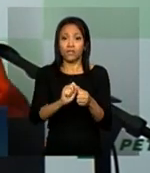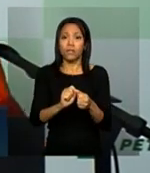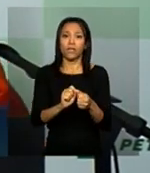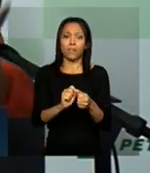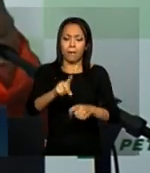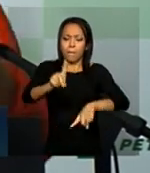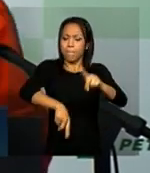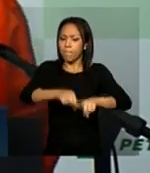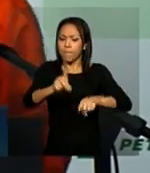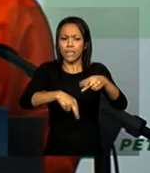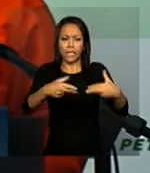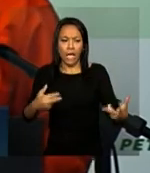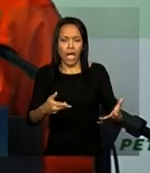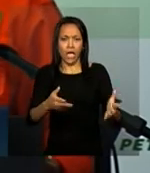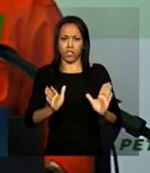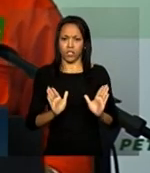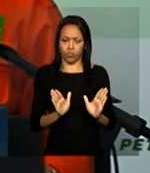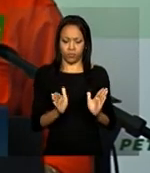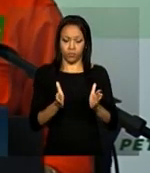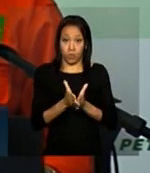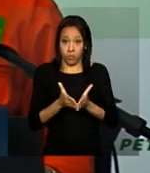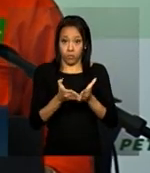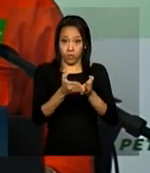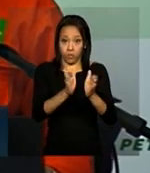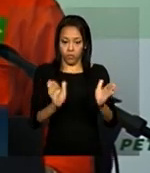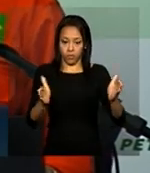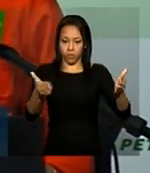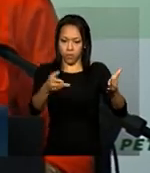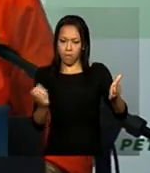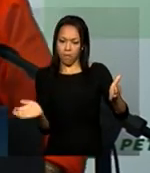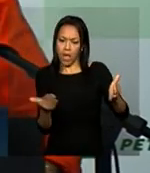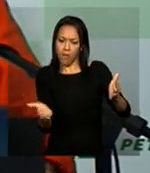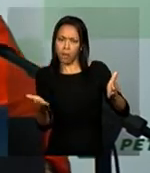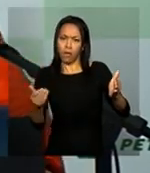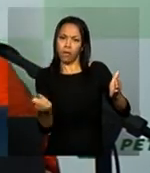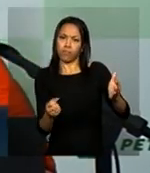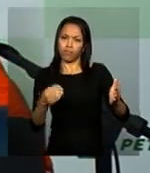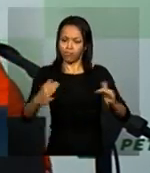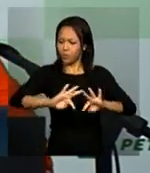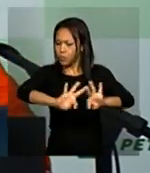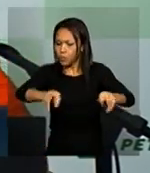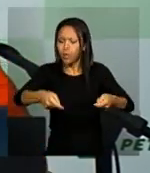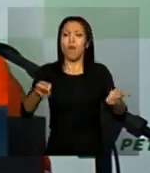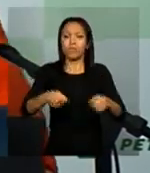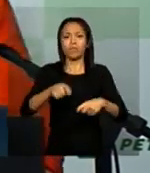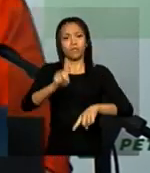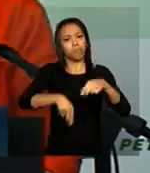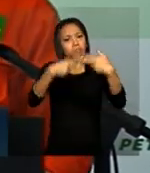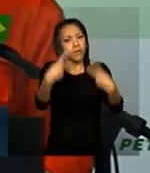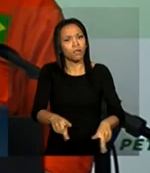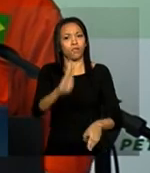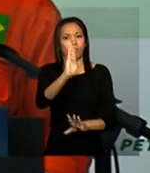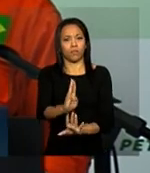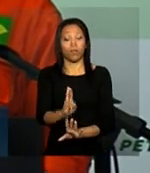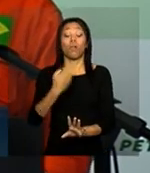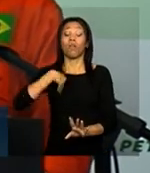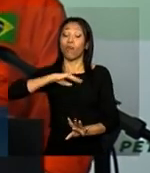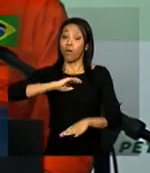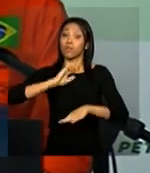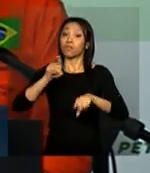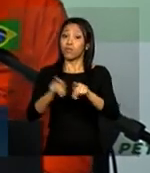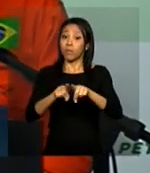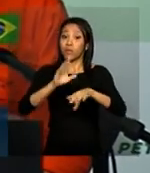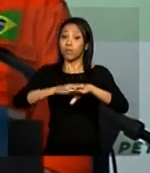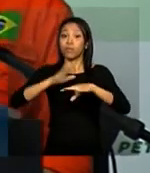dos equipamentos necessários aos investimentos. Nós decidimos, sim, que